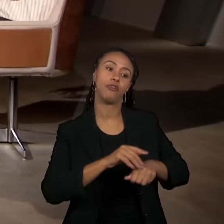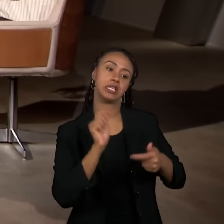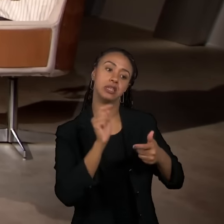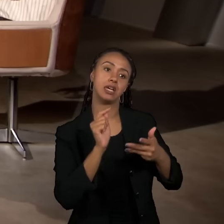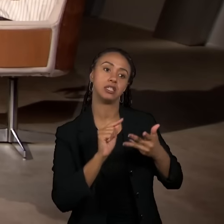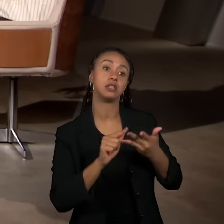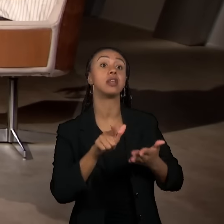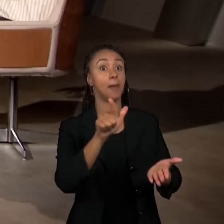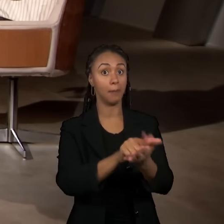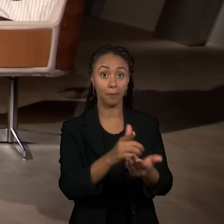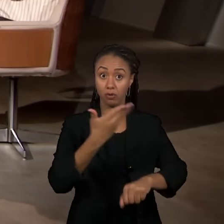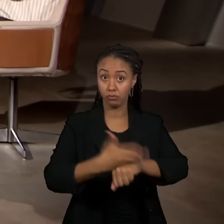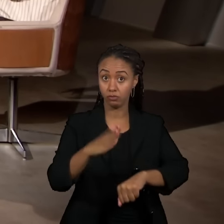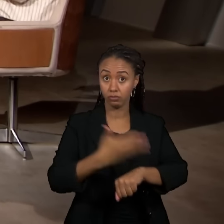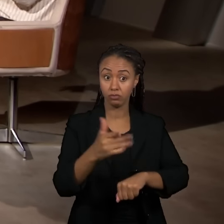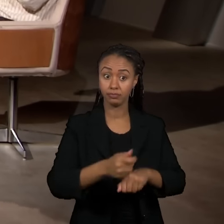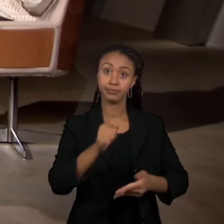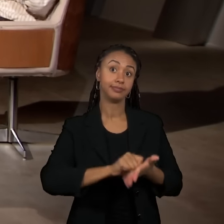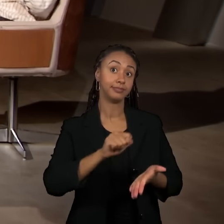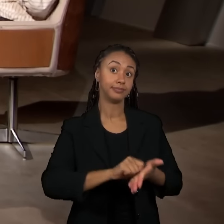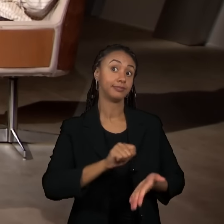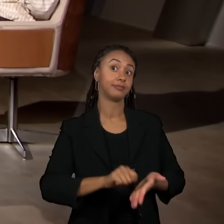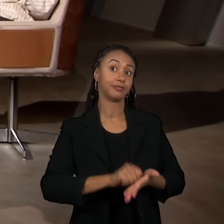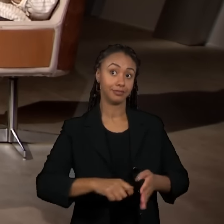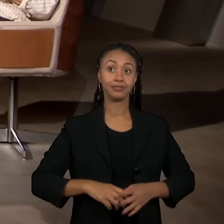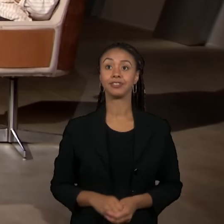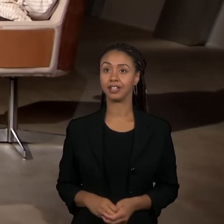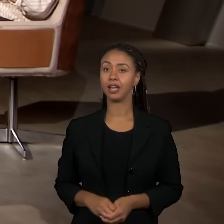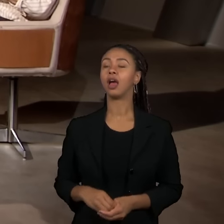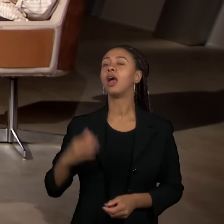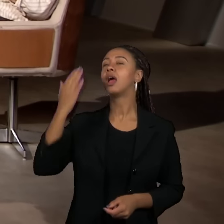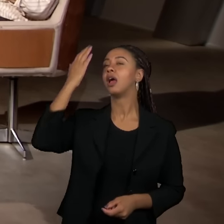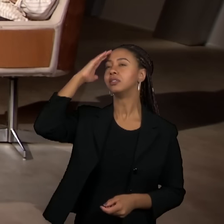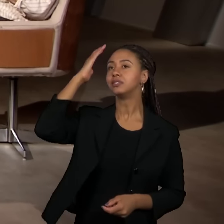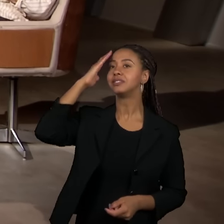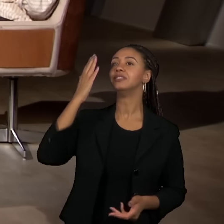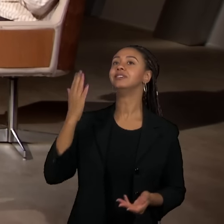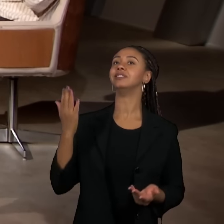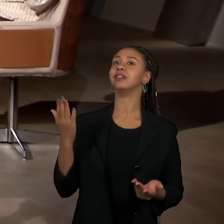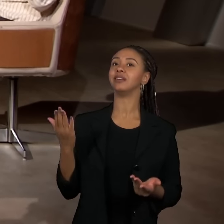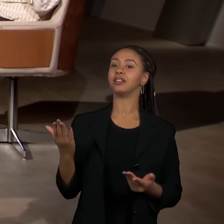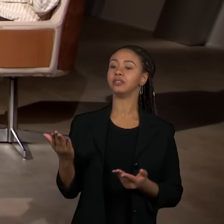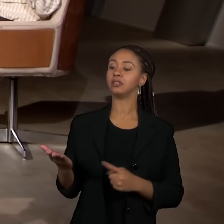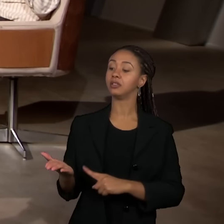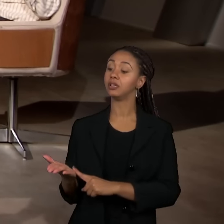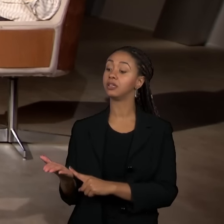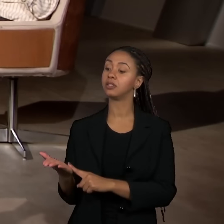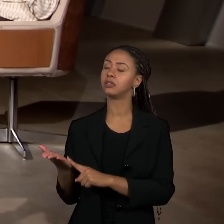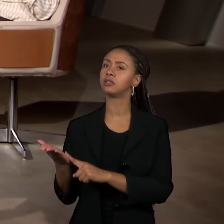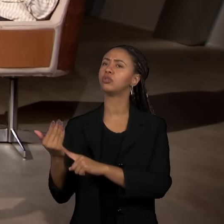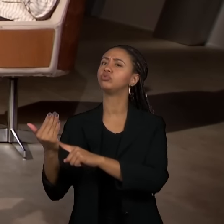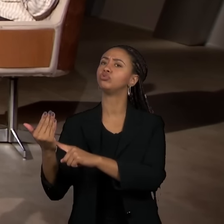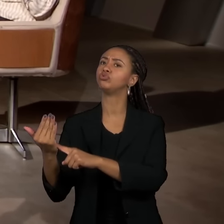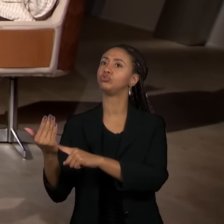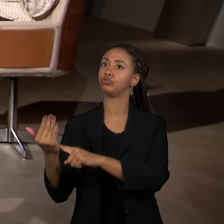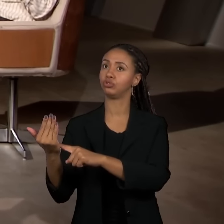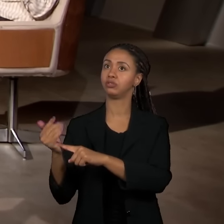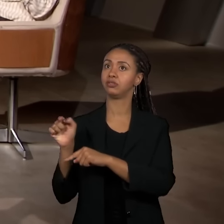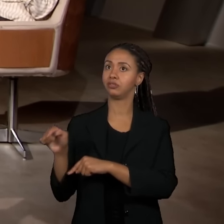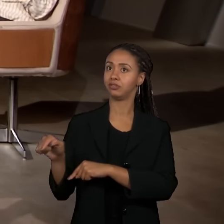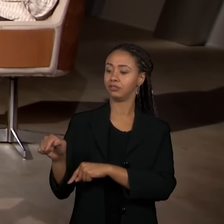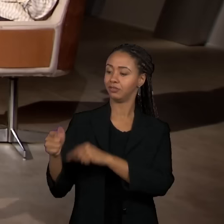papel Então você tem que entender como é que essa tecnologia né trabalha nesse processo de